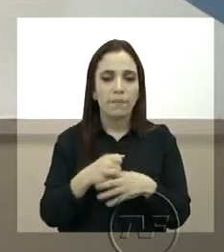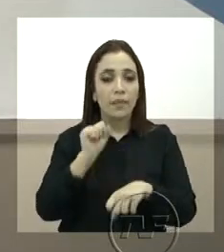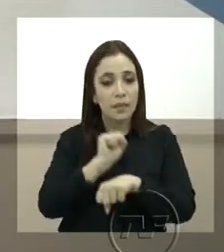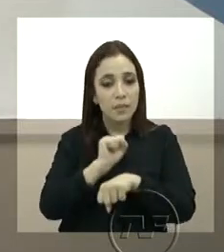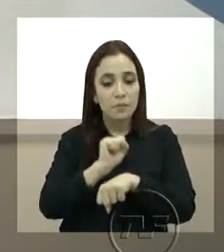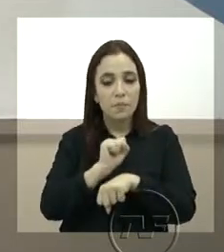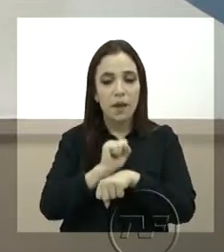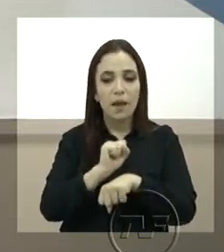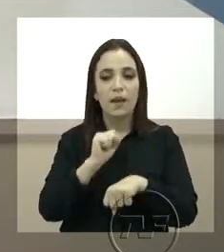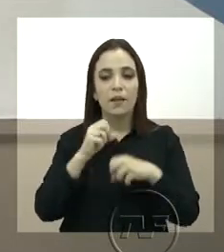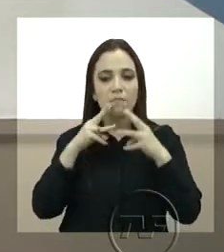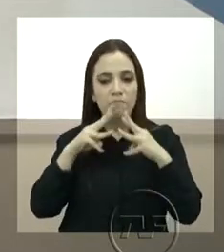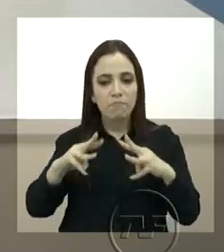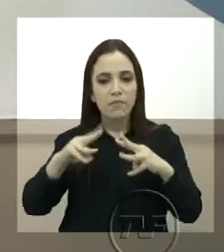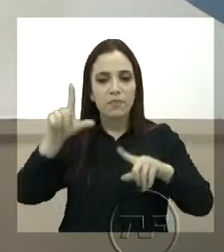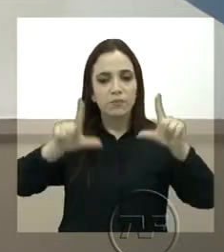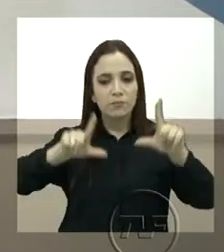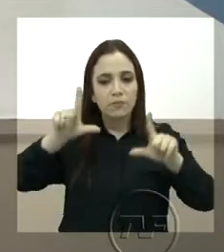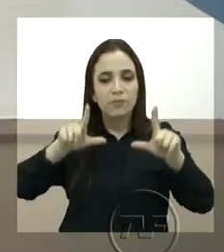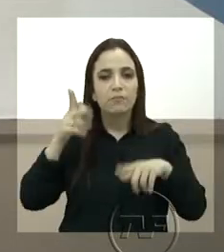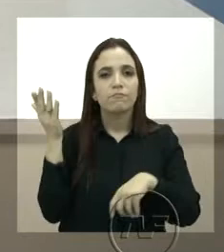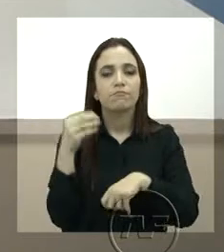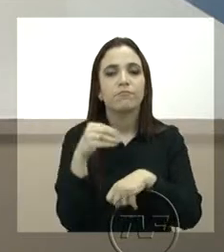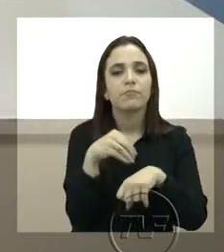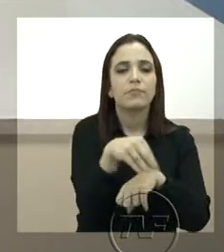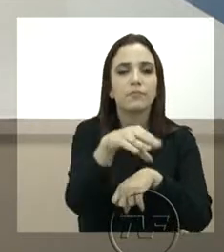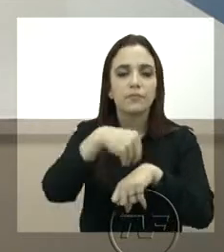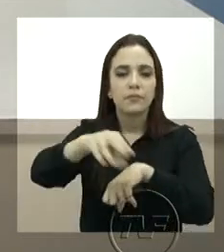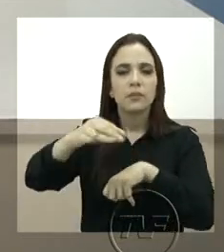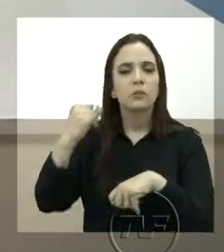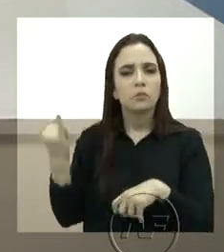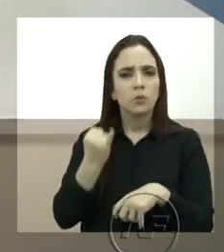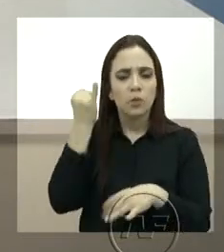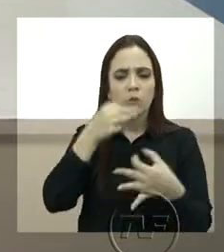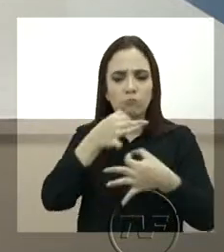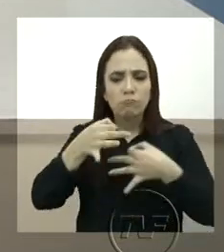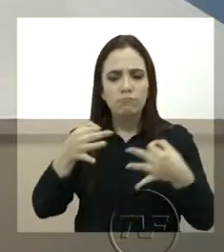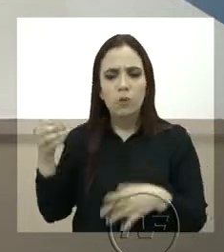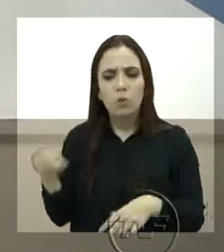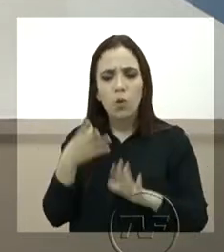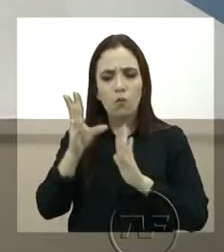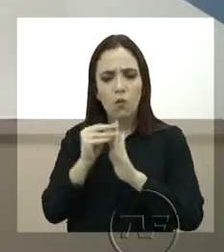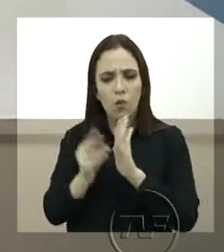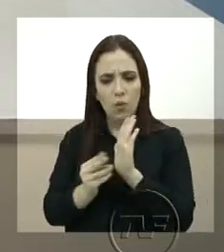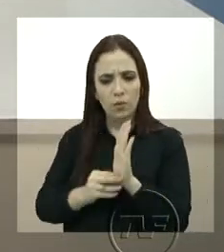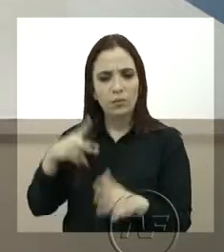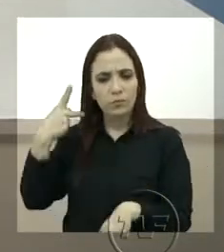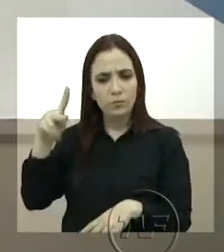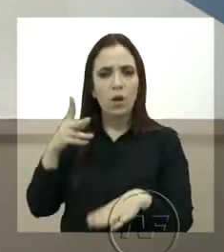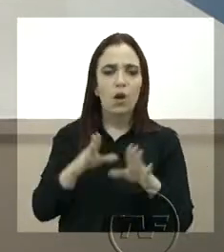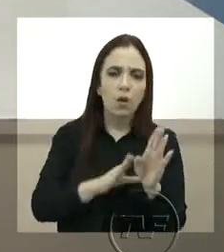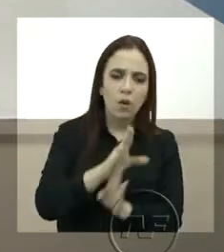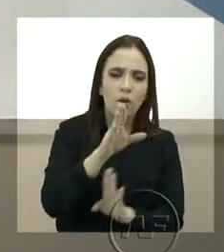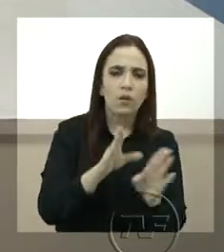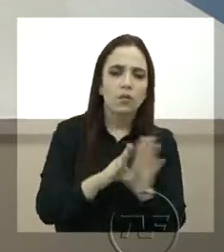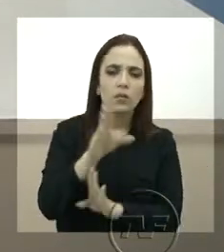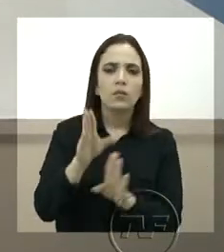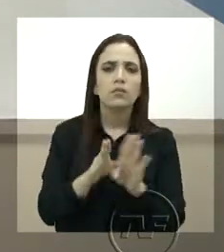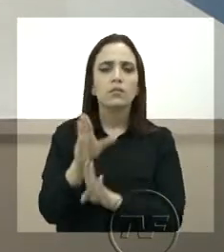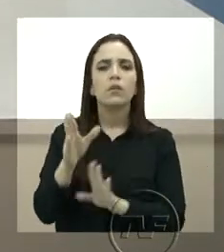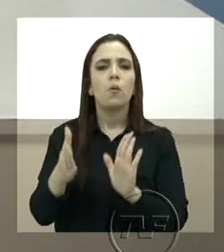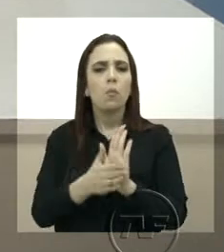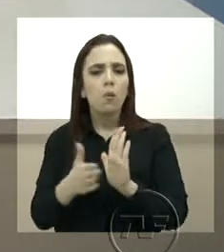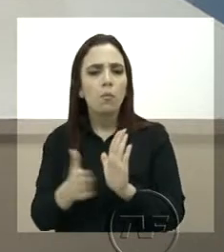ter cumprido aí a missão de TV pública, mas com certeza, trazendo estes conteúdos que o senhor trouxe, também de orientação, né,